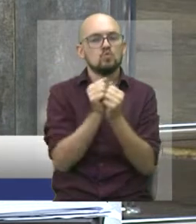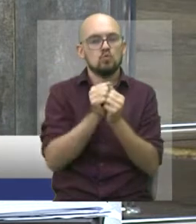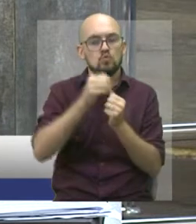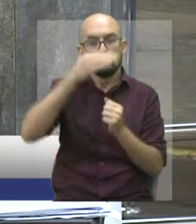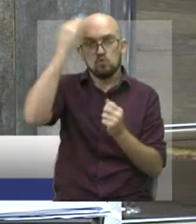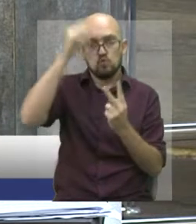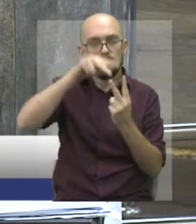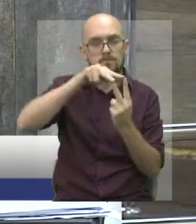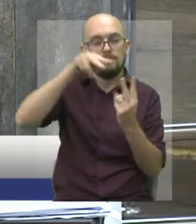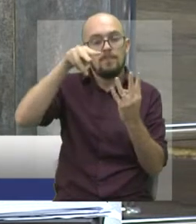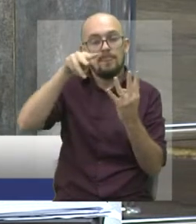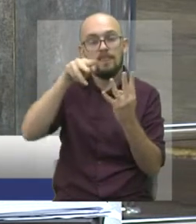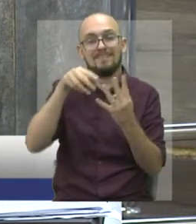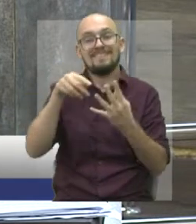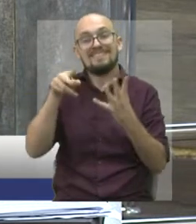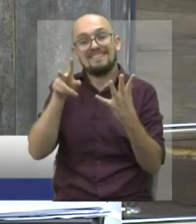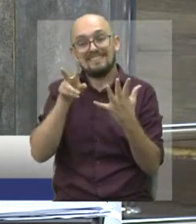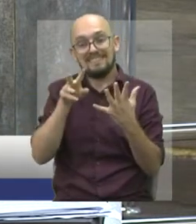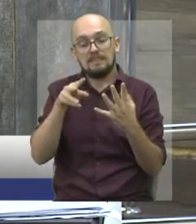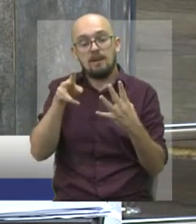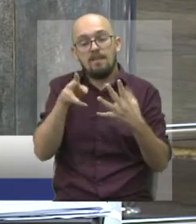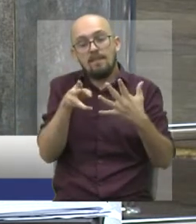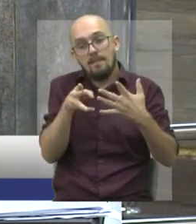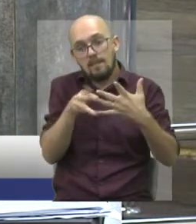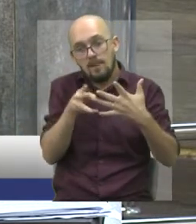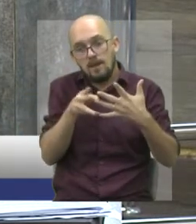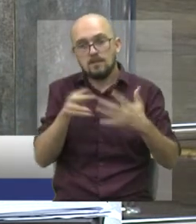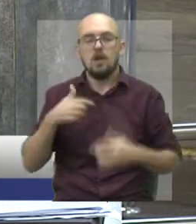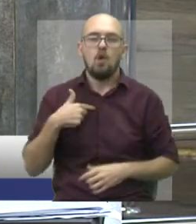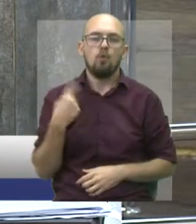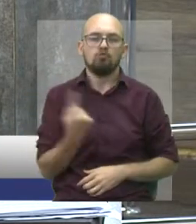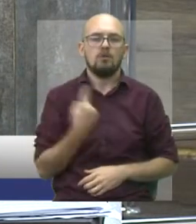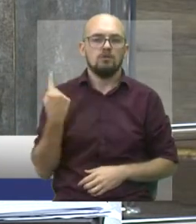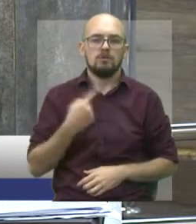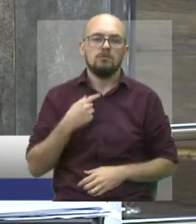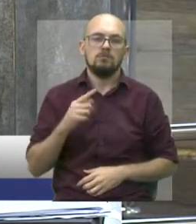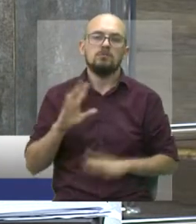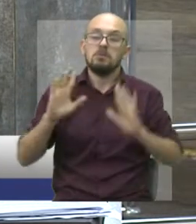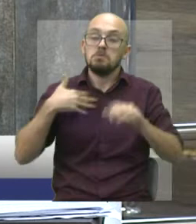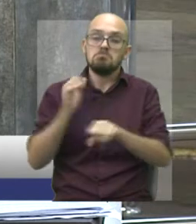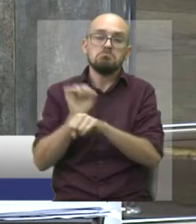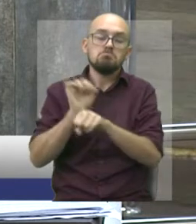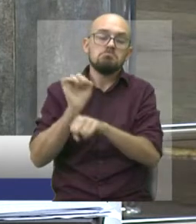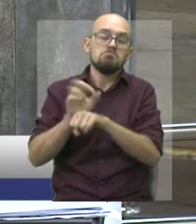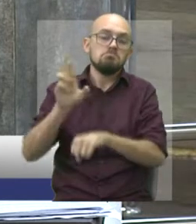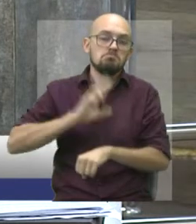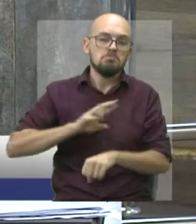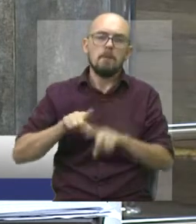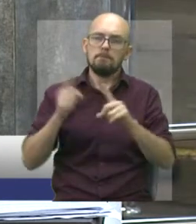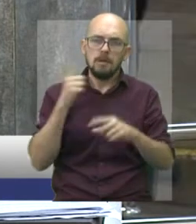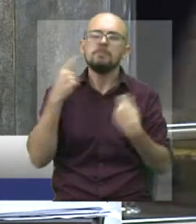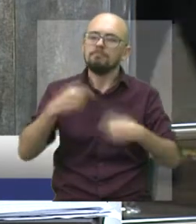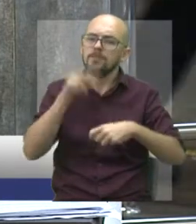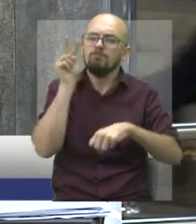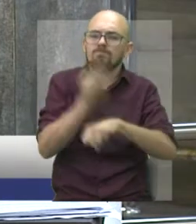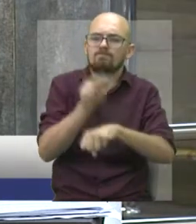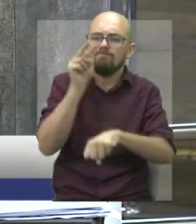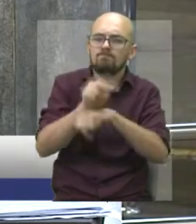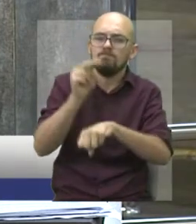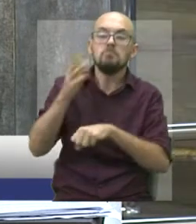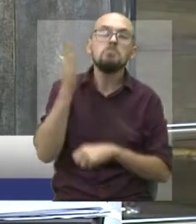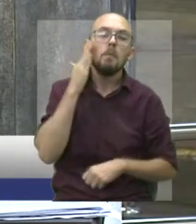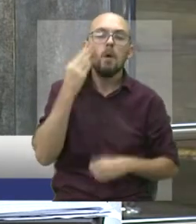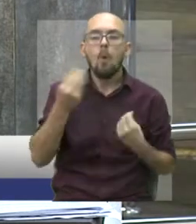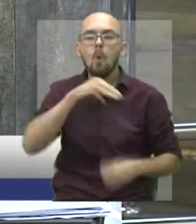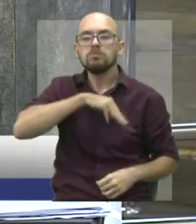e ainda estou esperando o resultado, mas como já falei para o vereador Tuco, nós precisamos ir em cima para saber em que forma